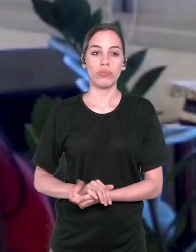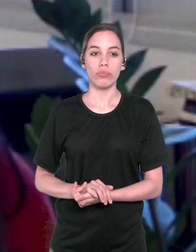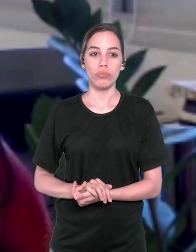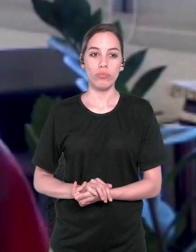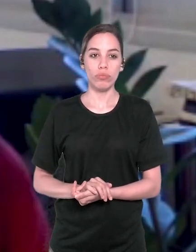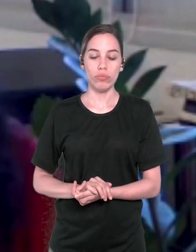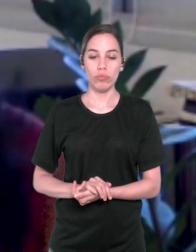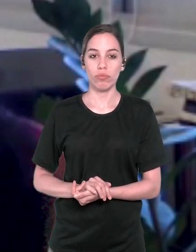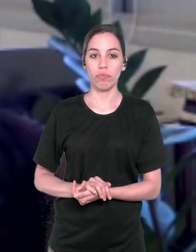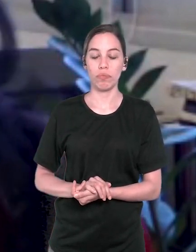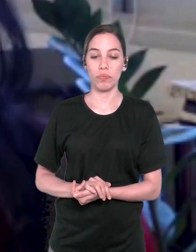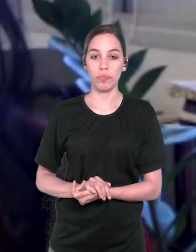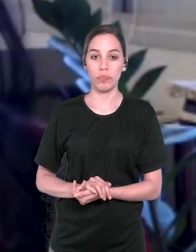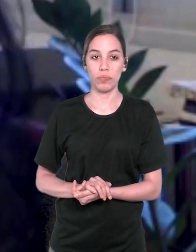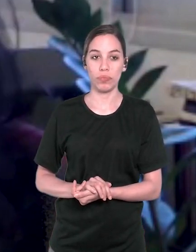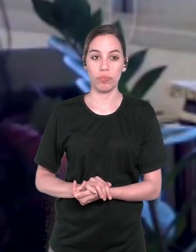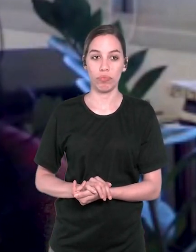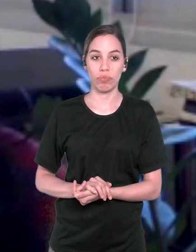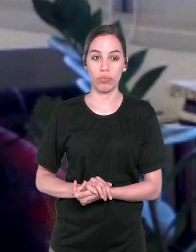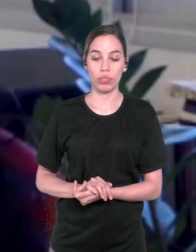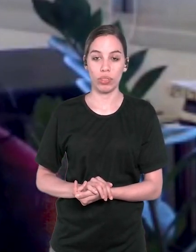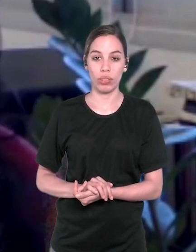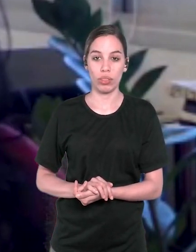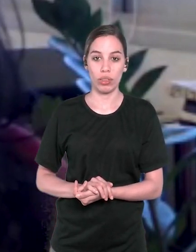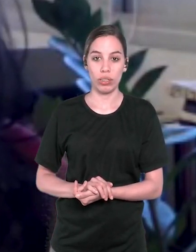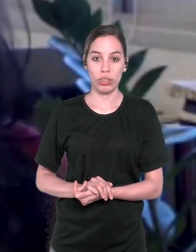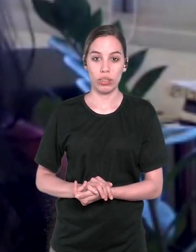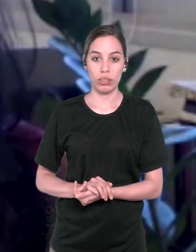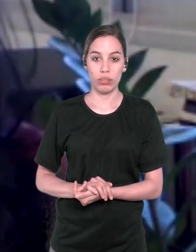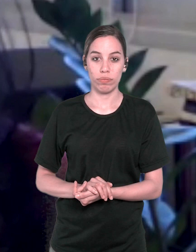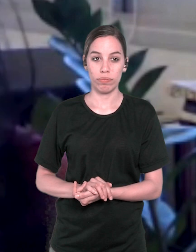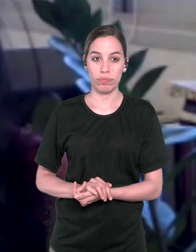utilizados naquele tempo. E foi